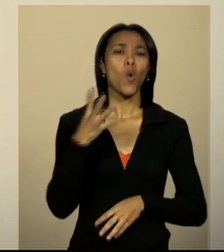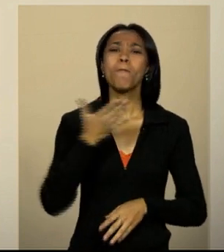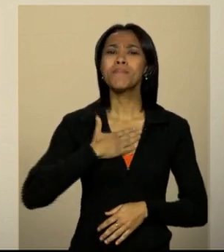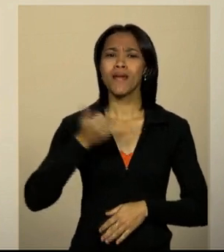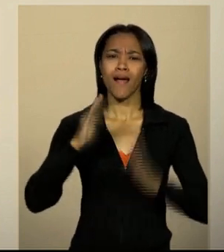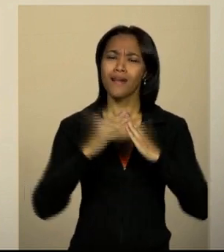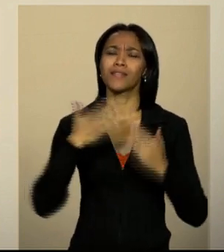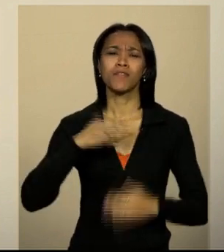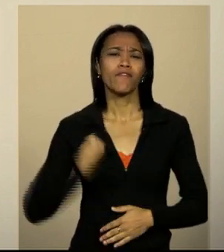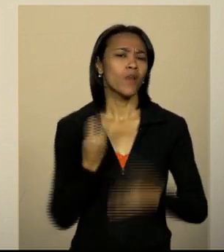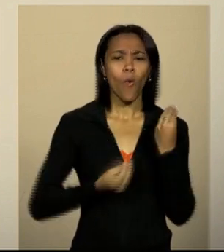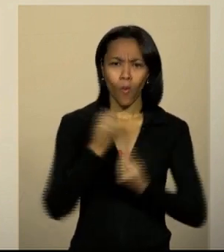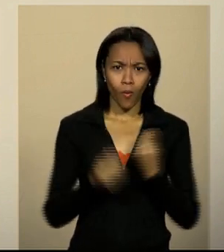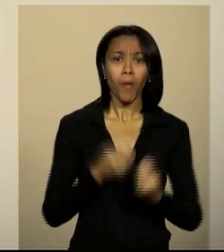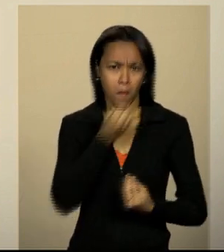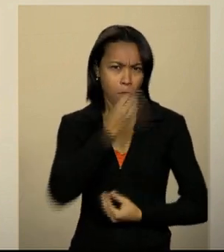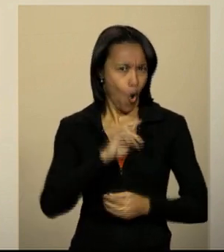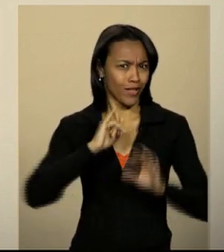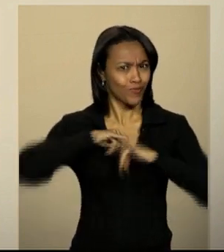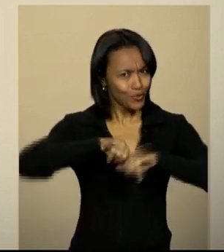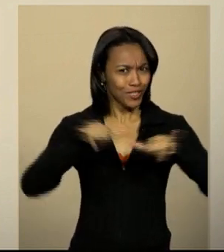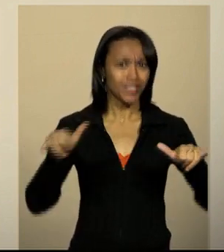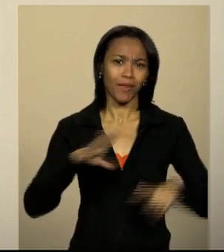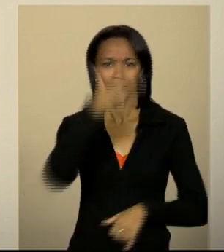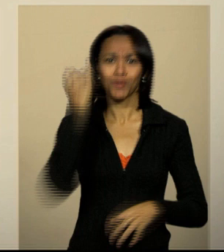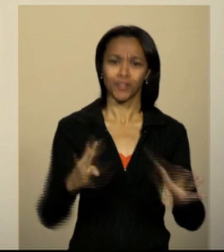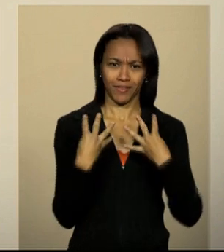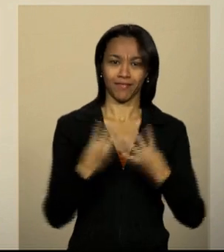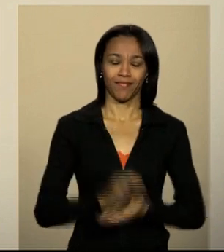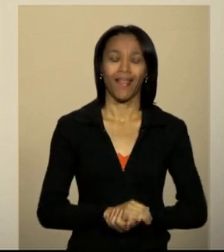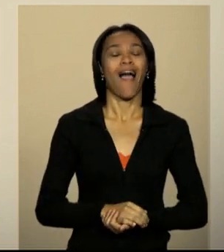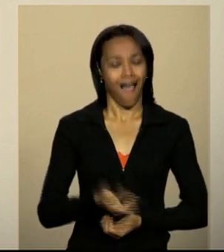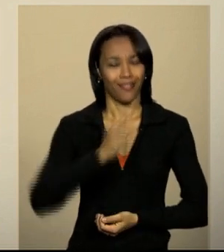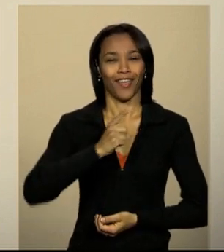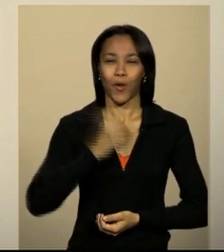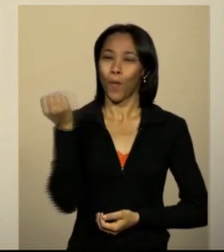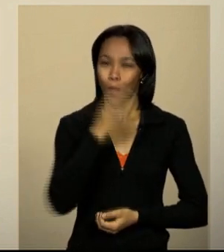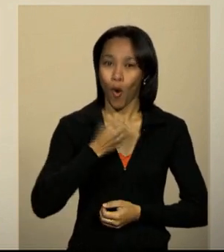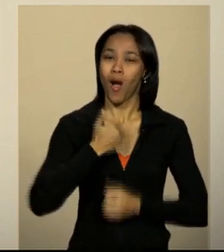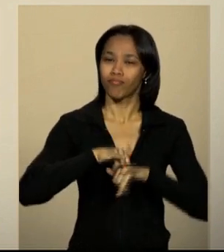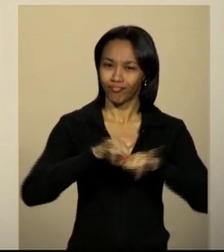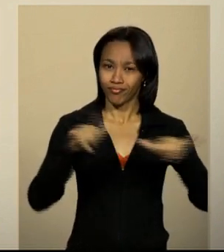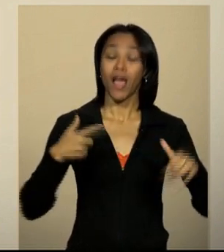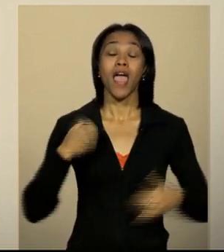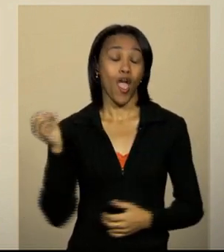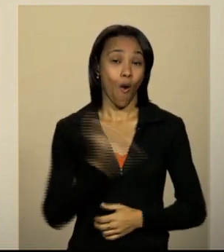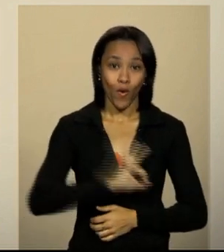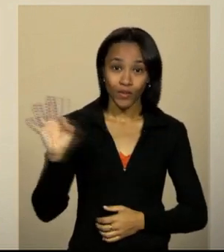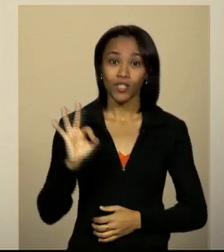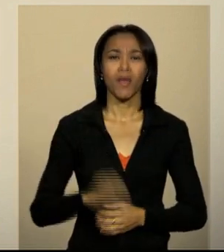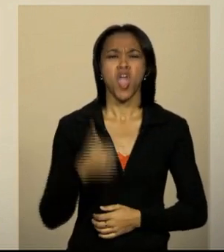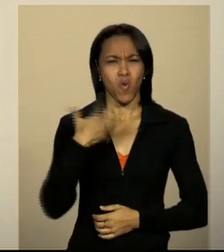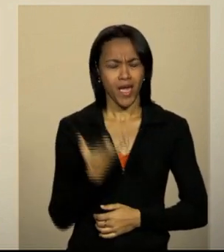o Minha Casa Minha Vida a senhora tem uma boa notícia para os nossos ouvintes não é mesmo Ah tenho sim Luciano a notícia que eu tenho é ótima